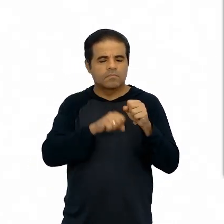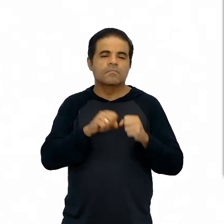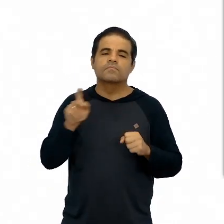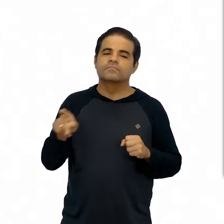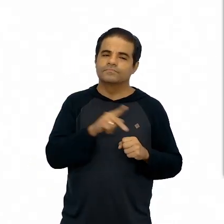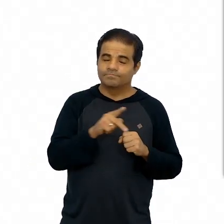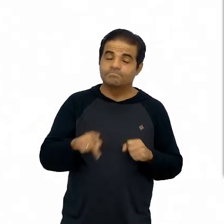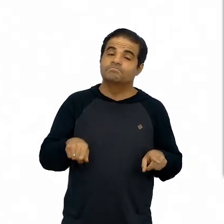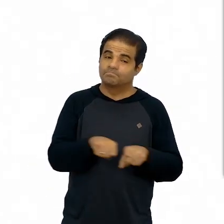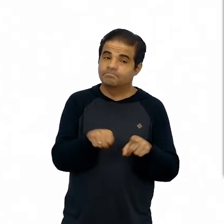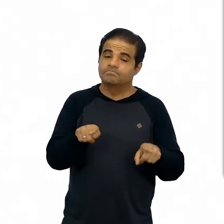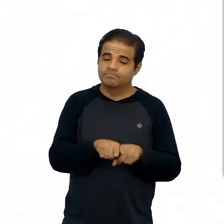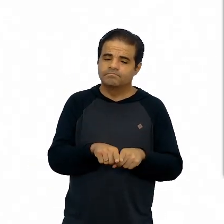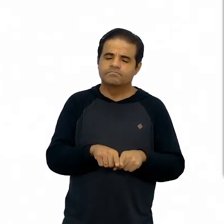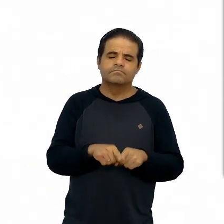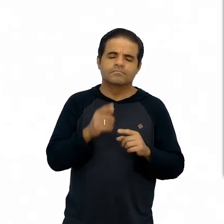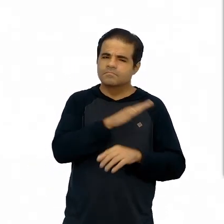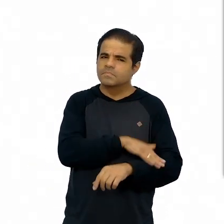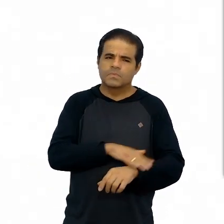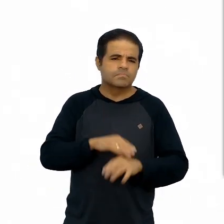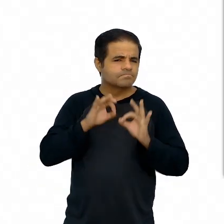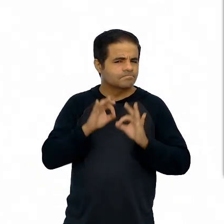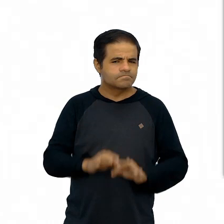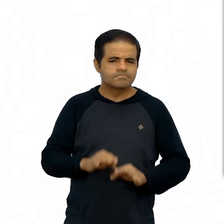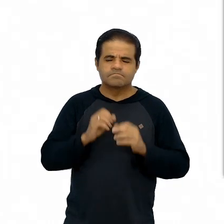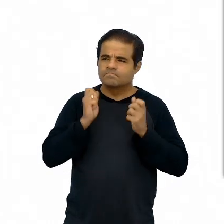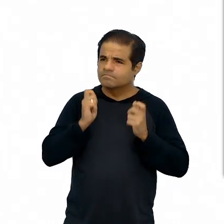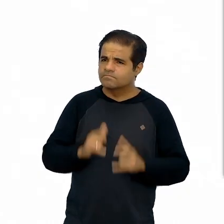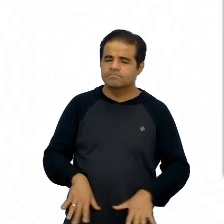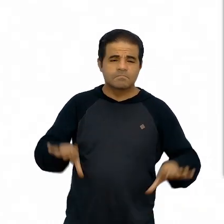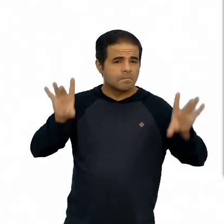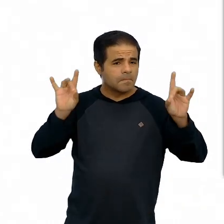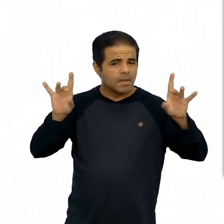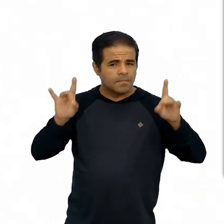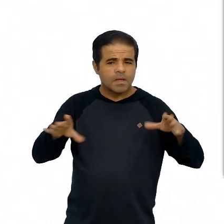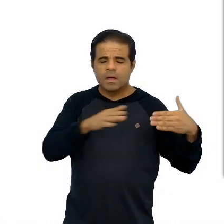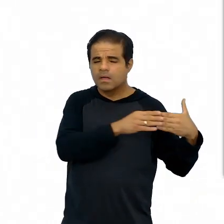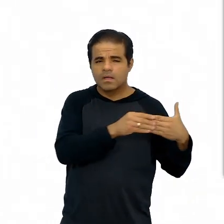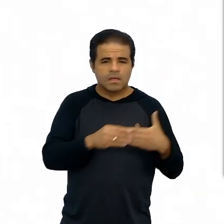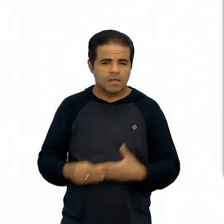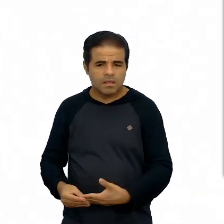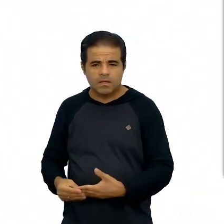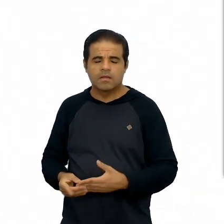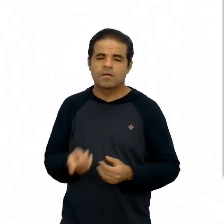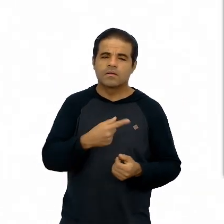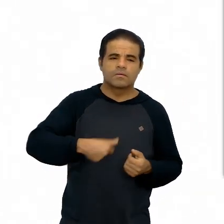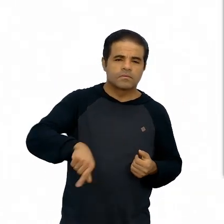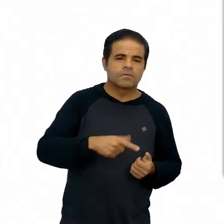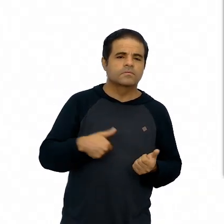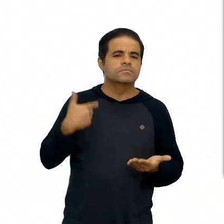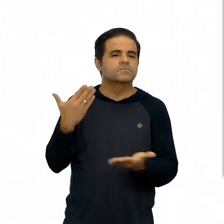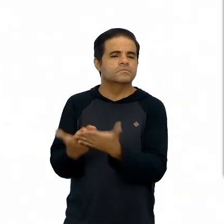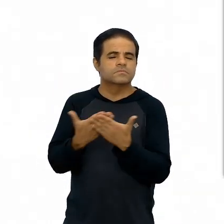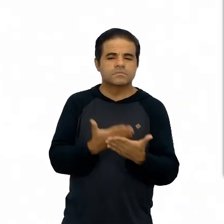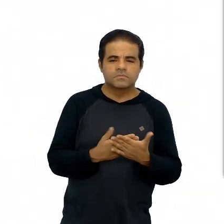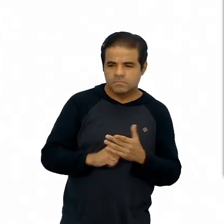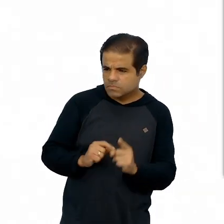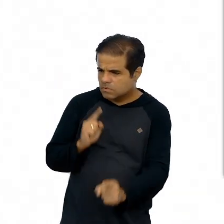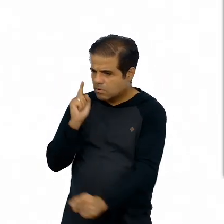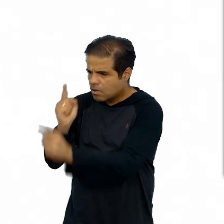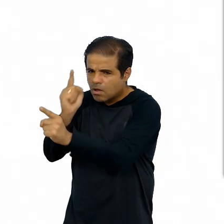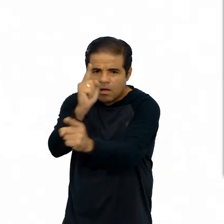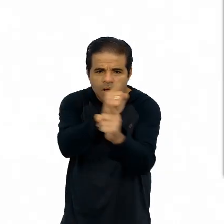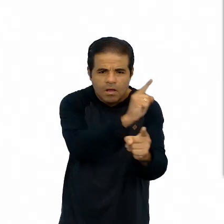Professor. Também uma tese excelente, né, capaz aí de direcionar os nossos estudos, identificar